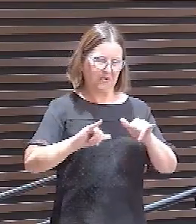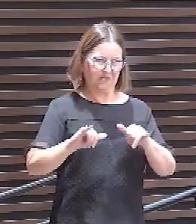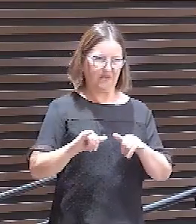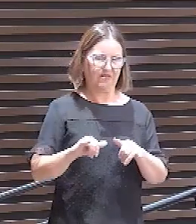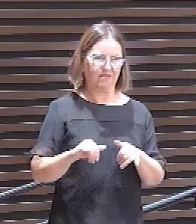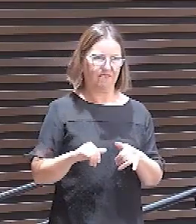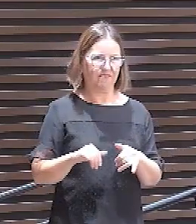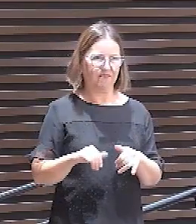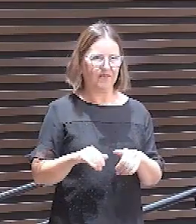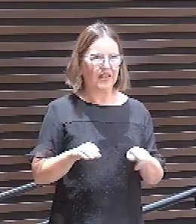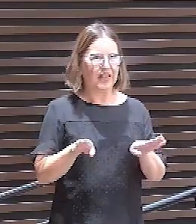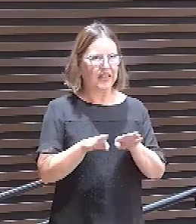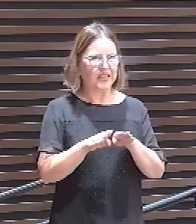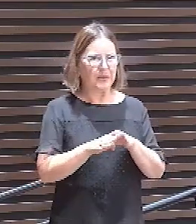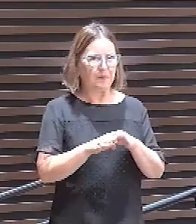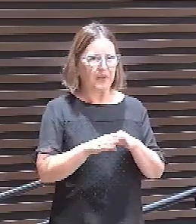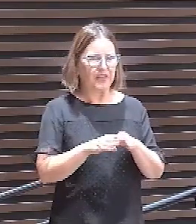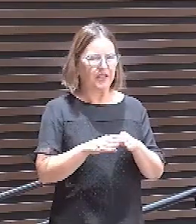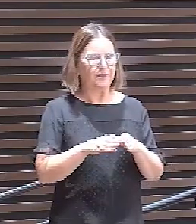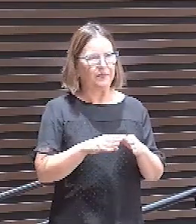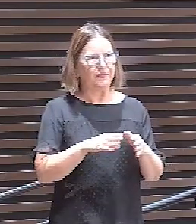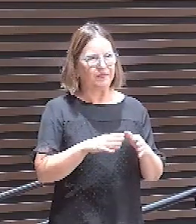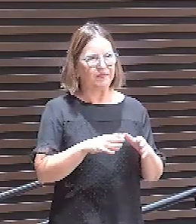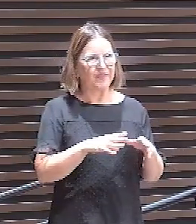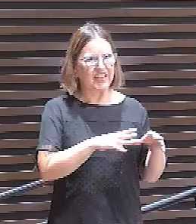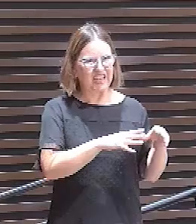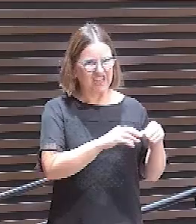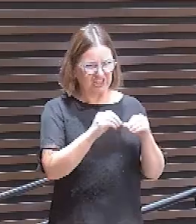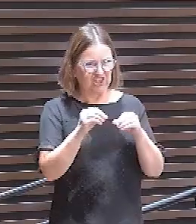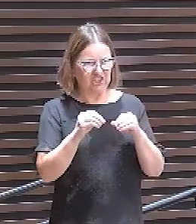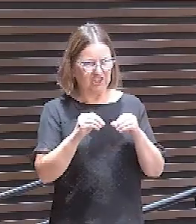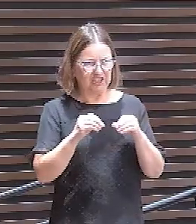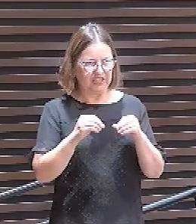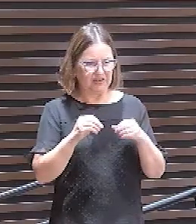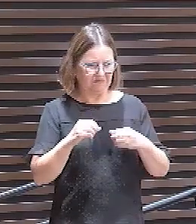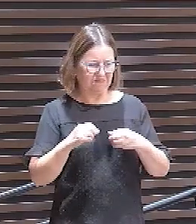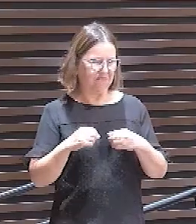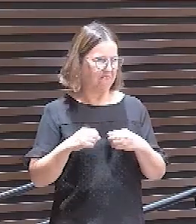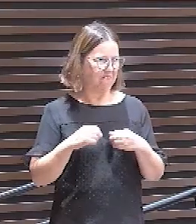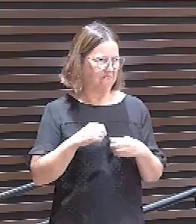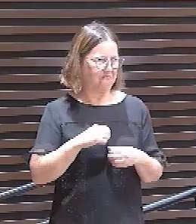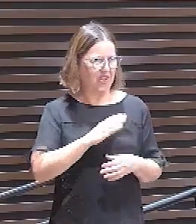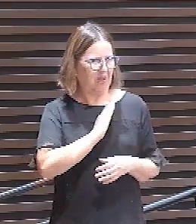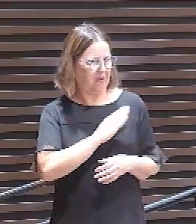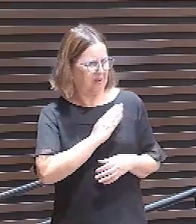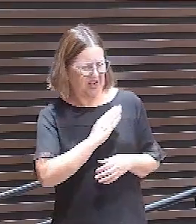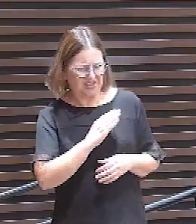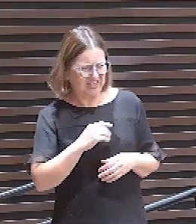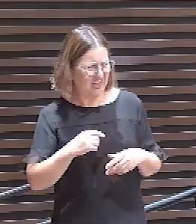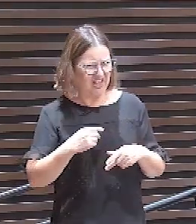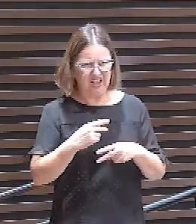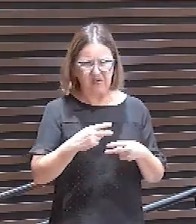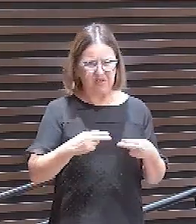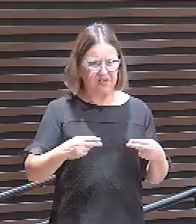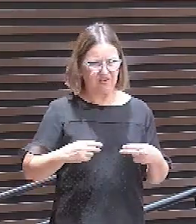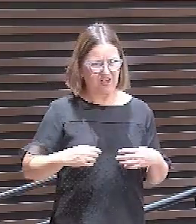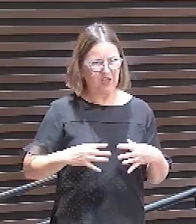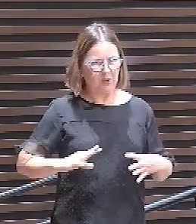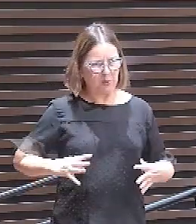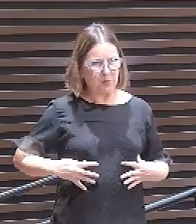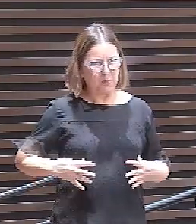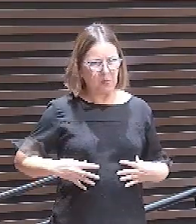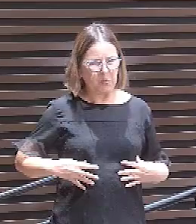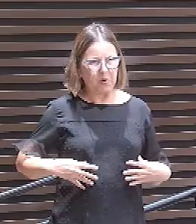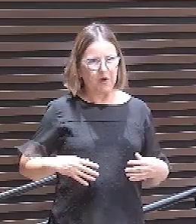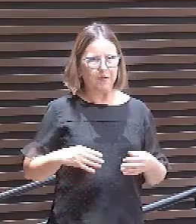transplante, para o bem-estar das pessoas, com animais e